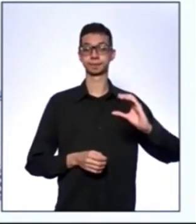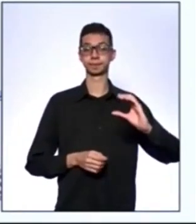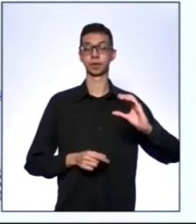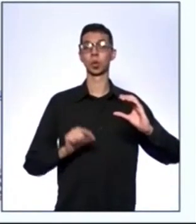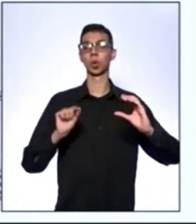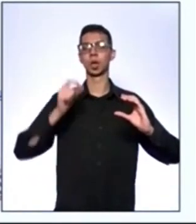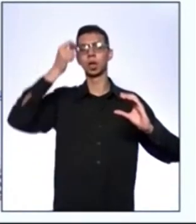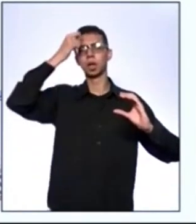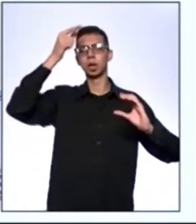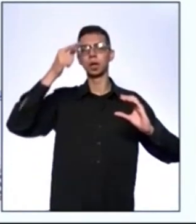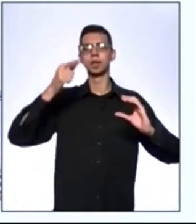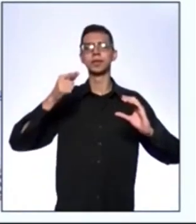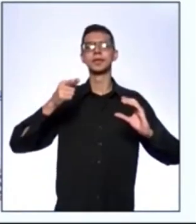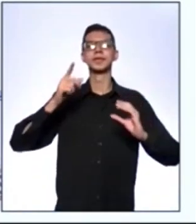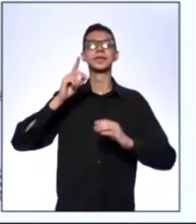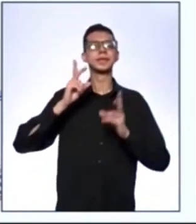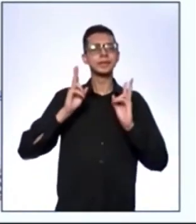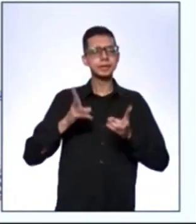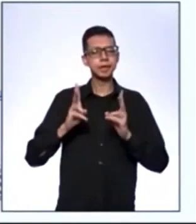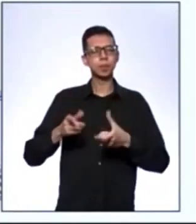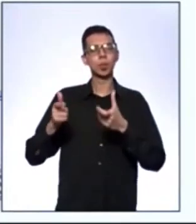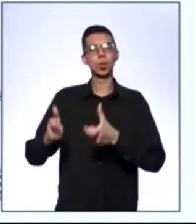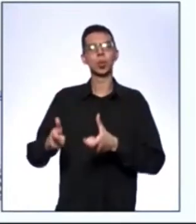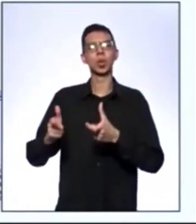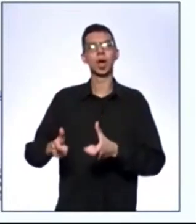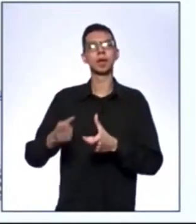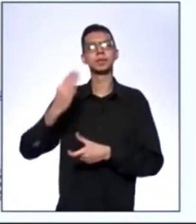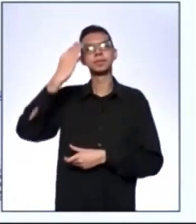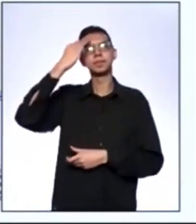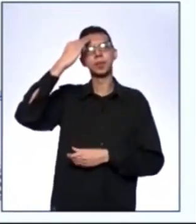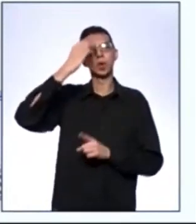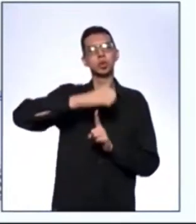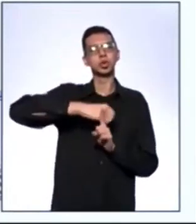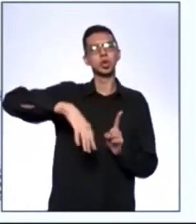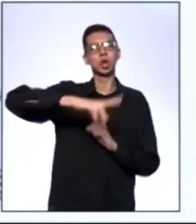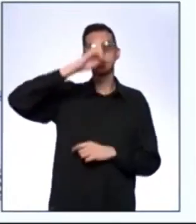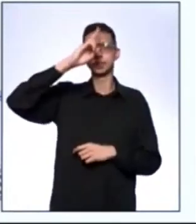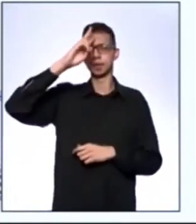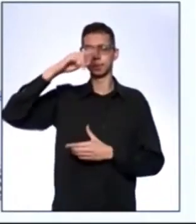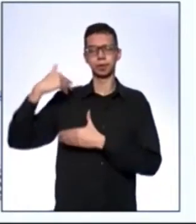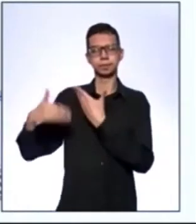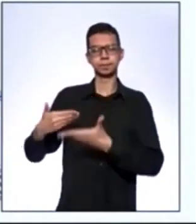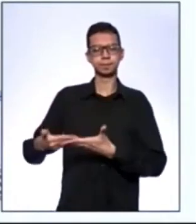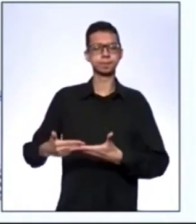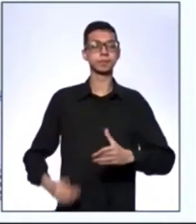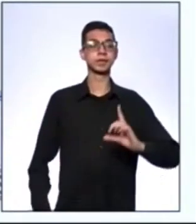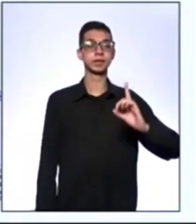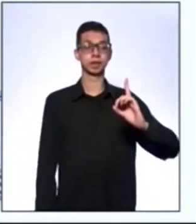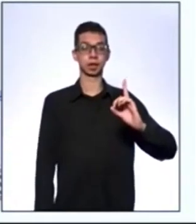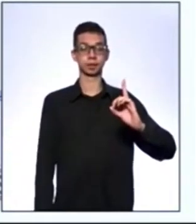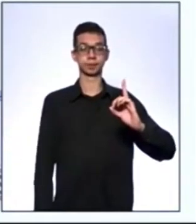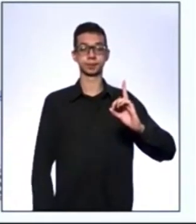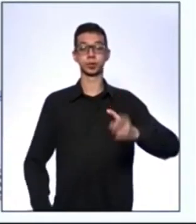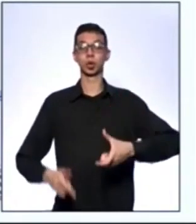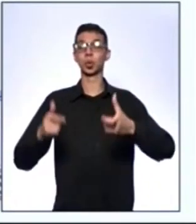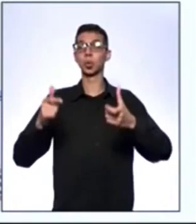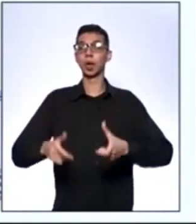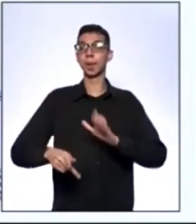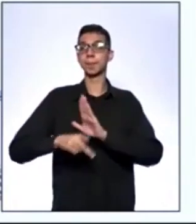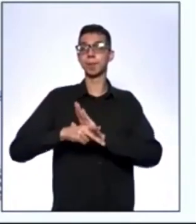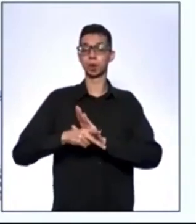essa. Alternativa D. O patrimônio cultural limita-se aos bens e modos de vida das elites sociais